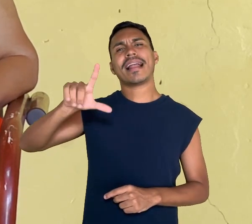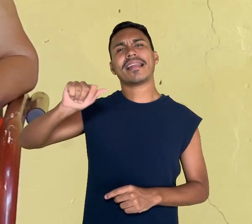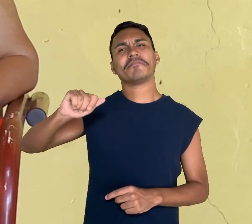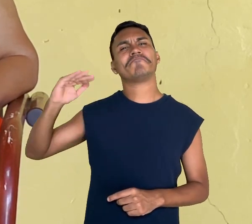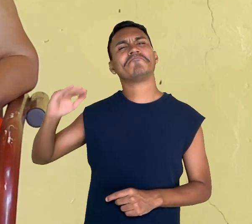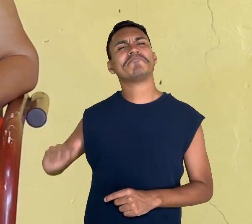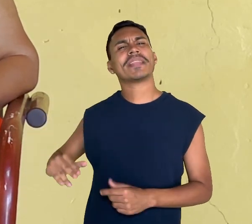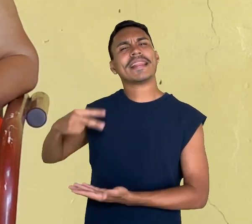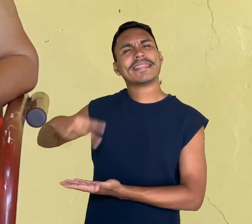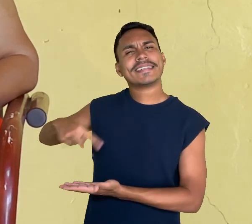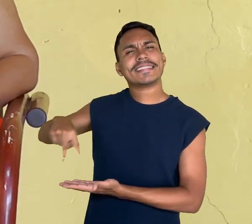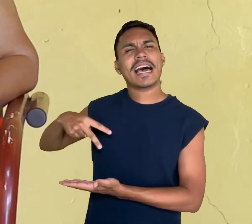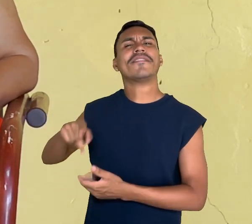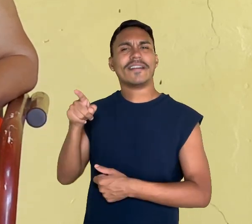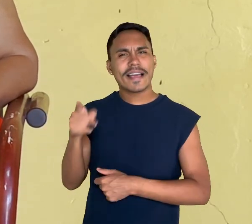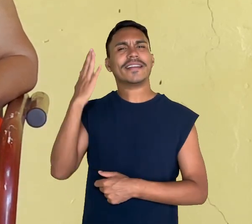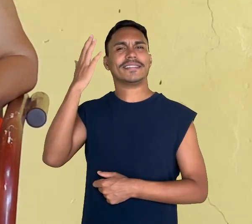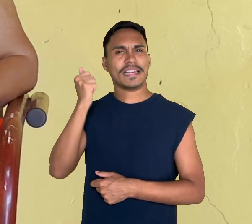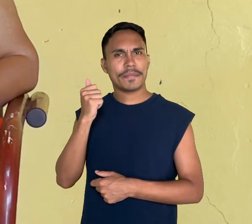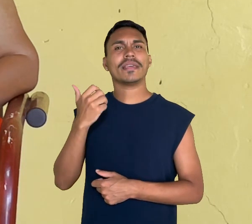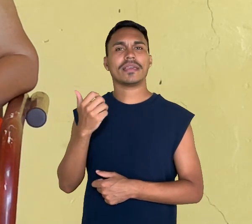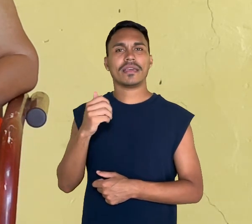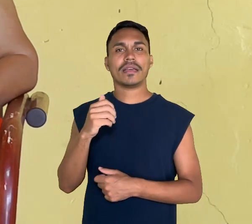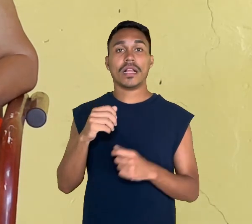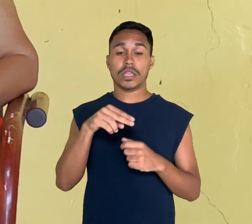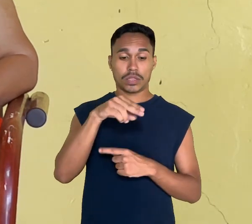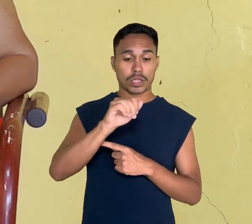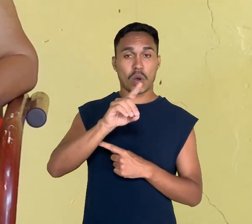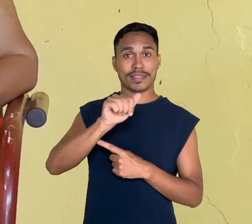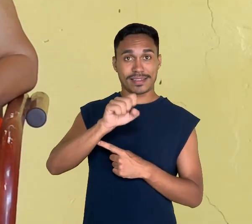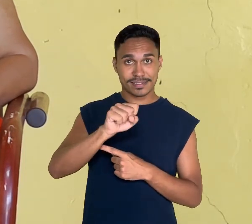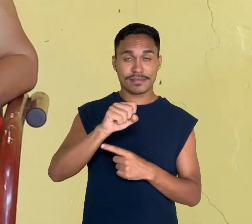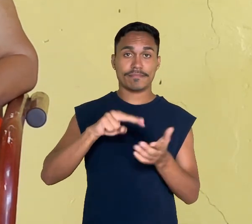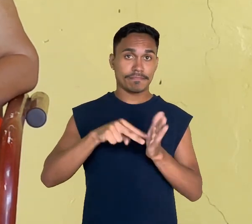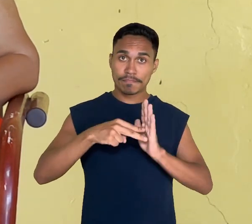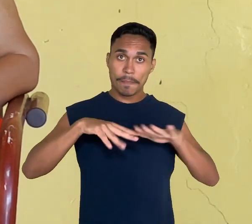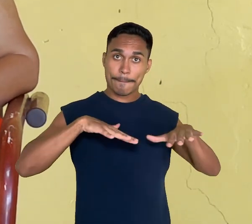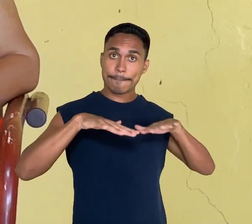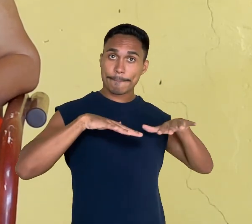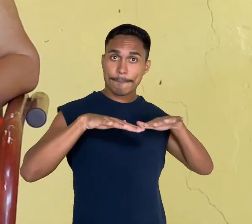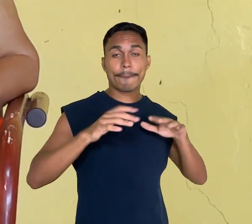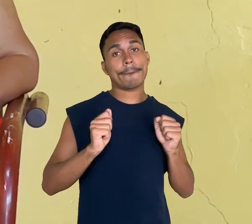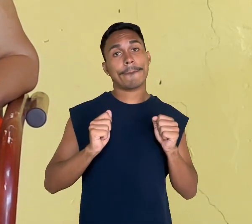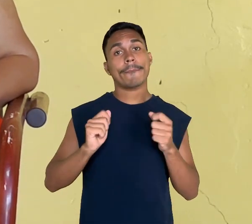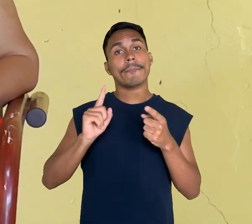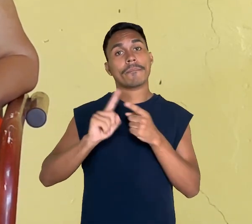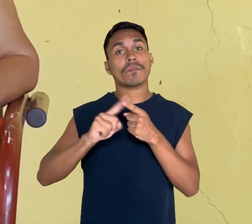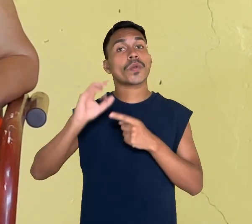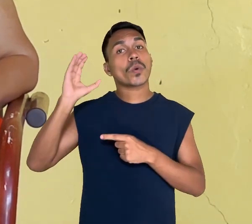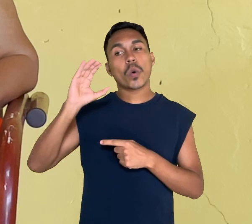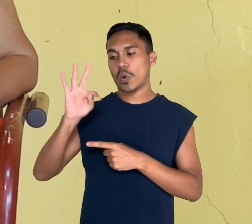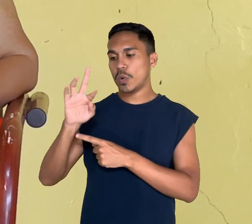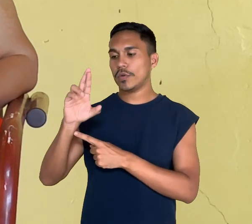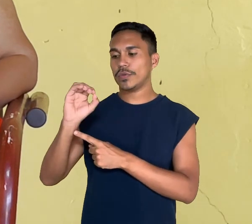Dionísio. Ela sabia todas as rodas, que tem uma hora que a gente chama de roda, tem outra hora que a gente canta coco que